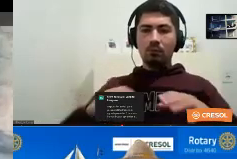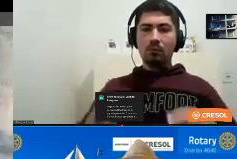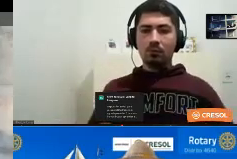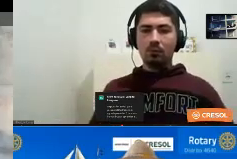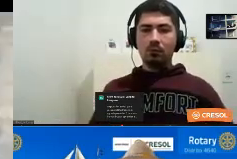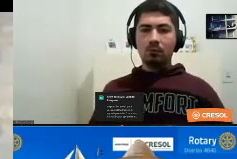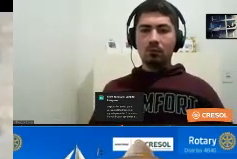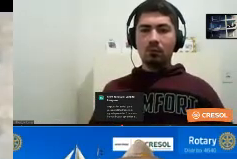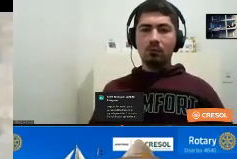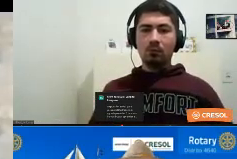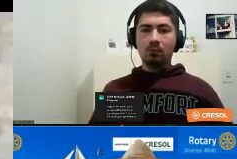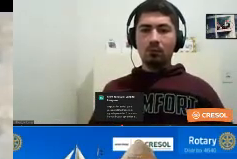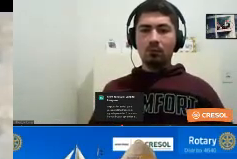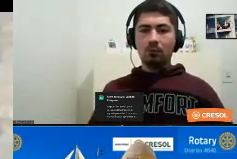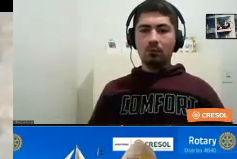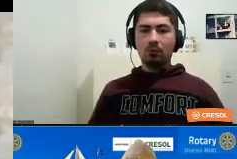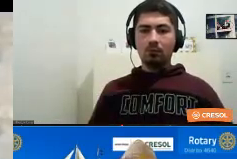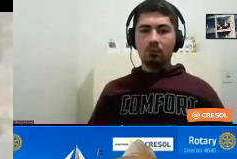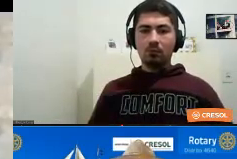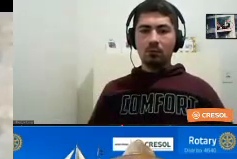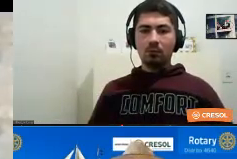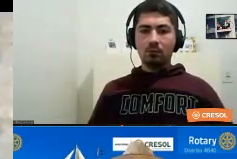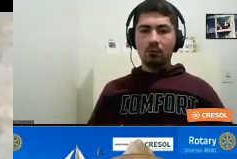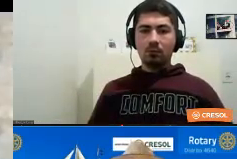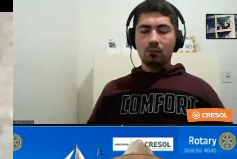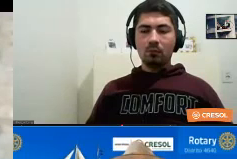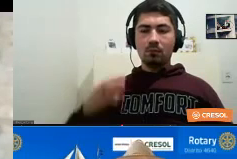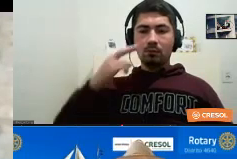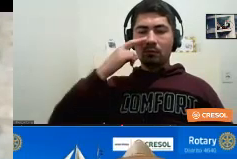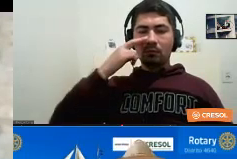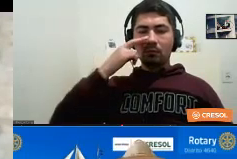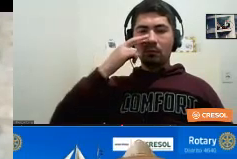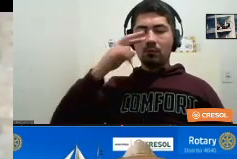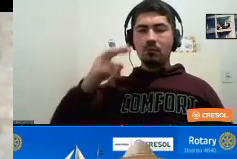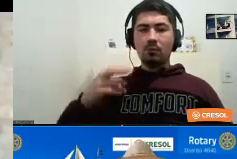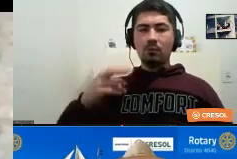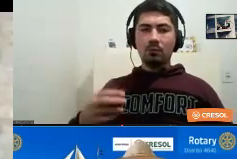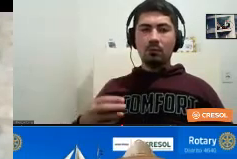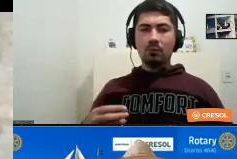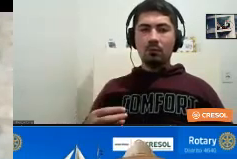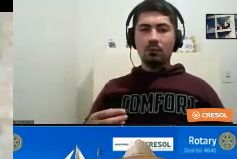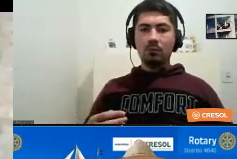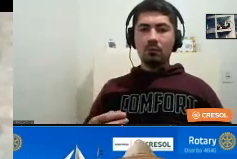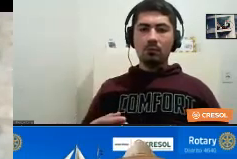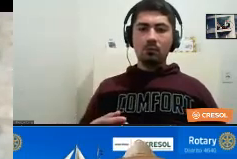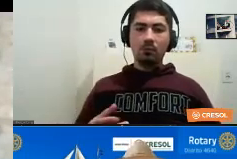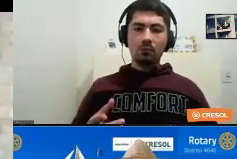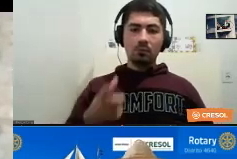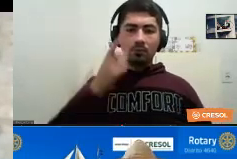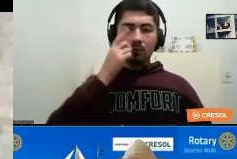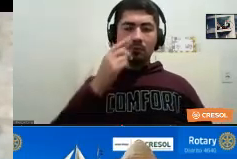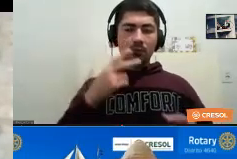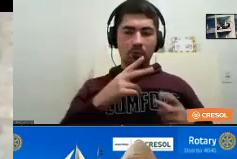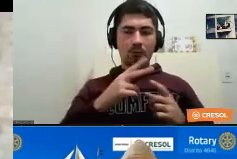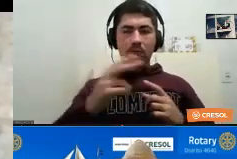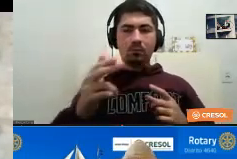foto, tá certo? E, graças a Deus, apesar dessa fumaceira toda, nós conseguimos nos